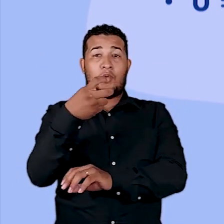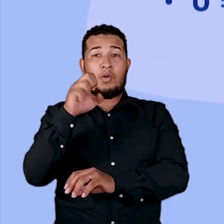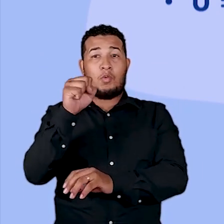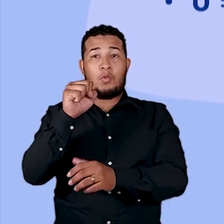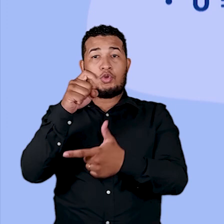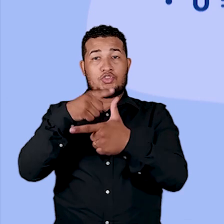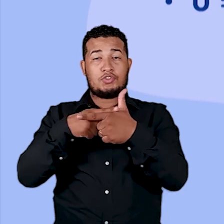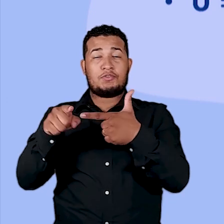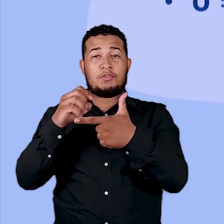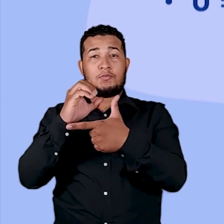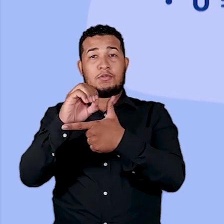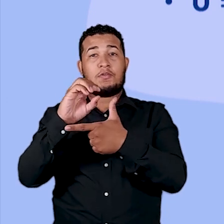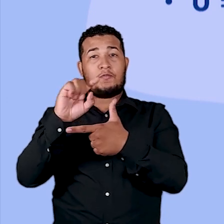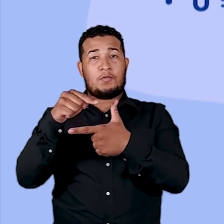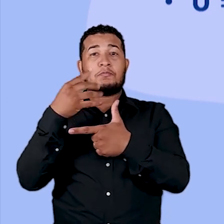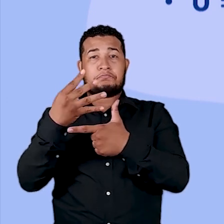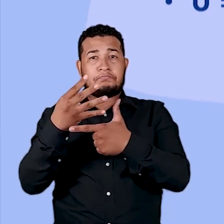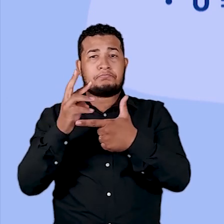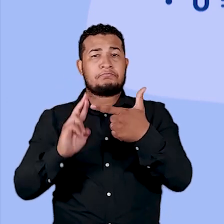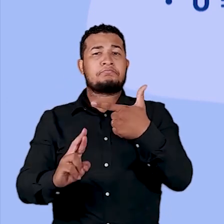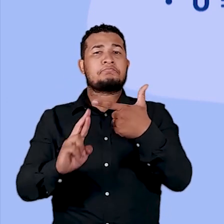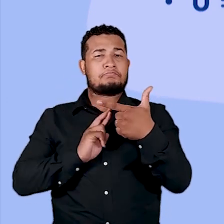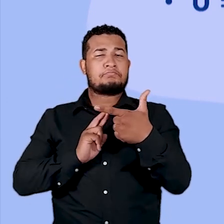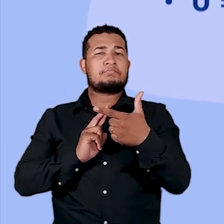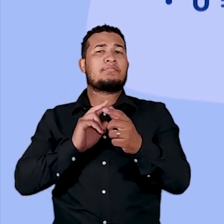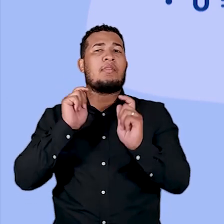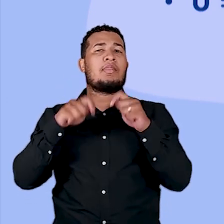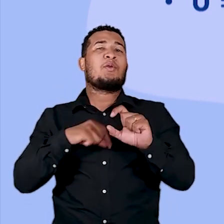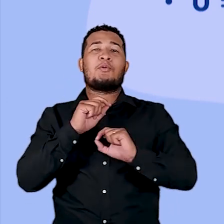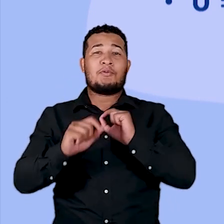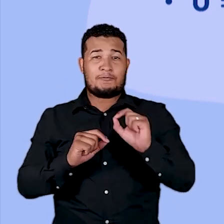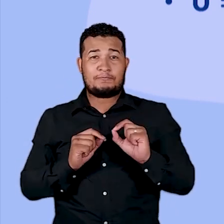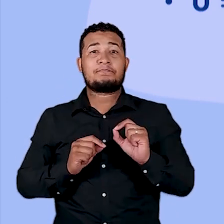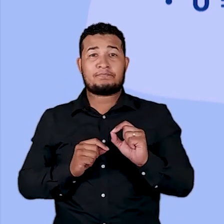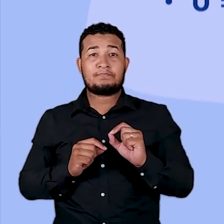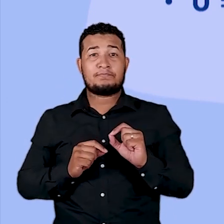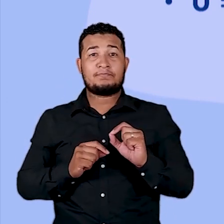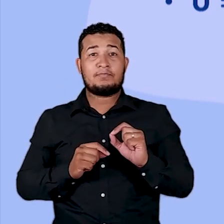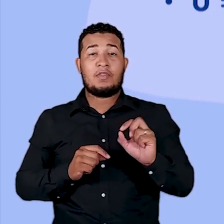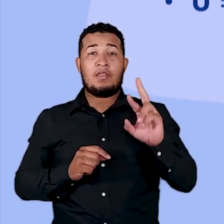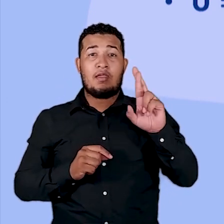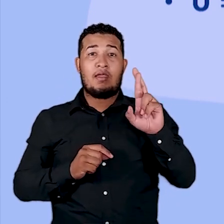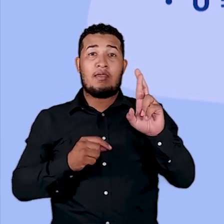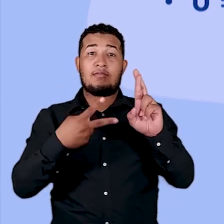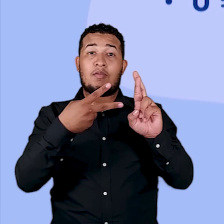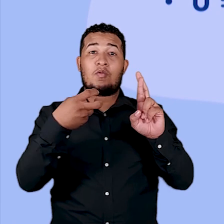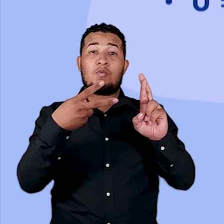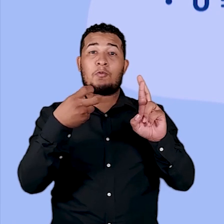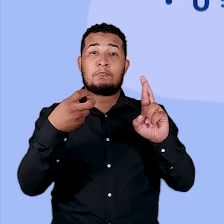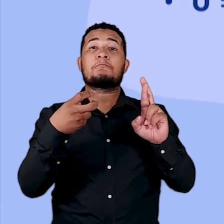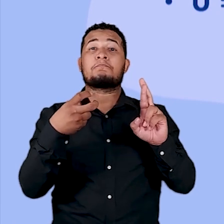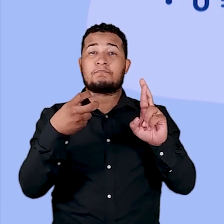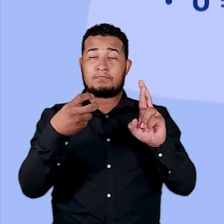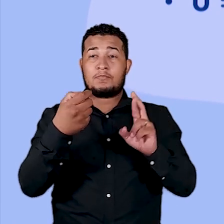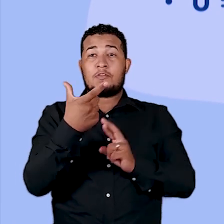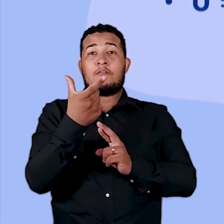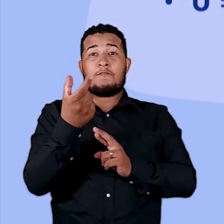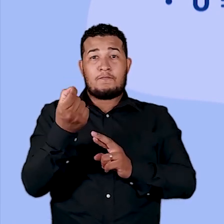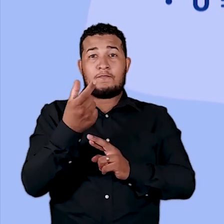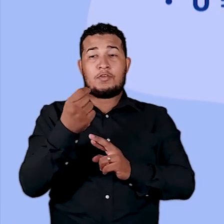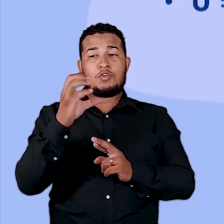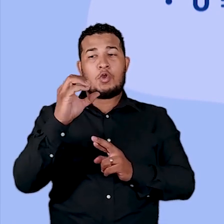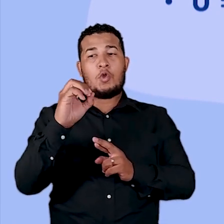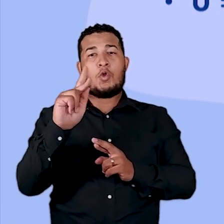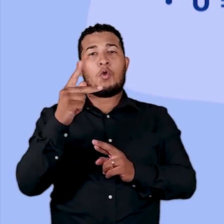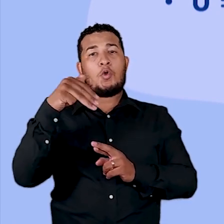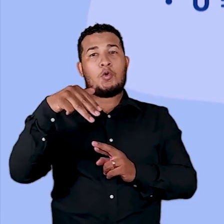o R é igual a 8 dividido por 0,4. Faça a continha aí, a gente vai ter o quê? que R é igual